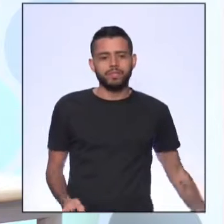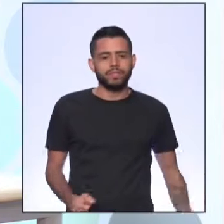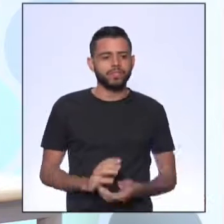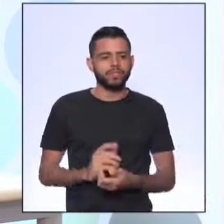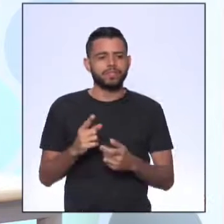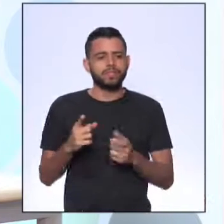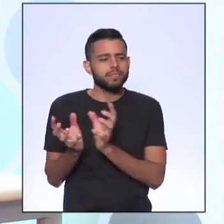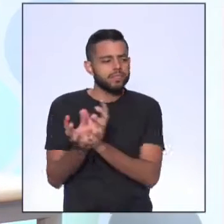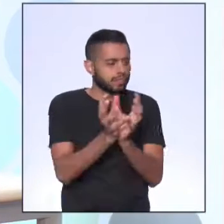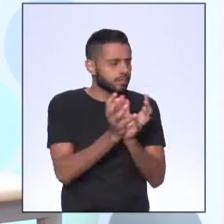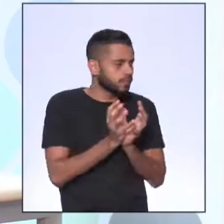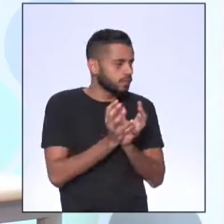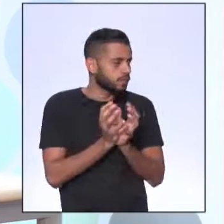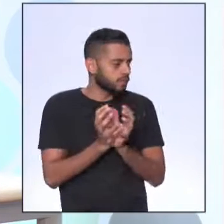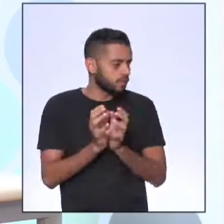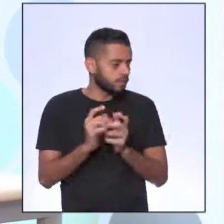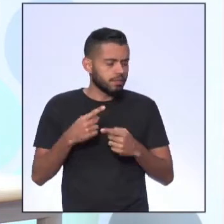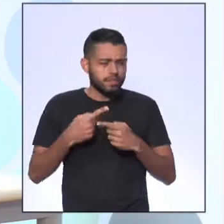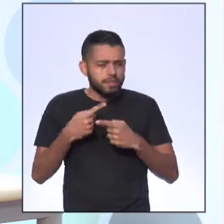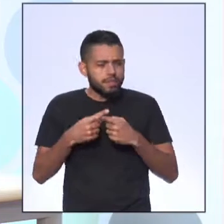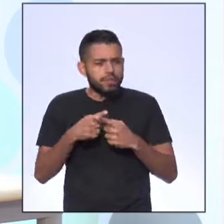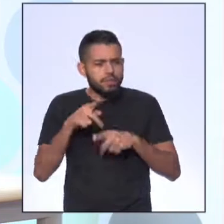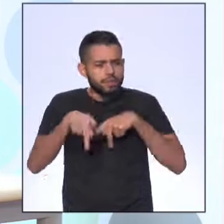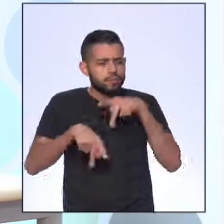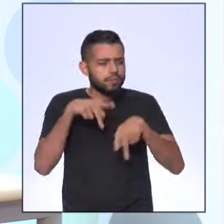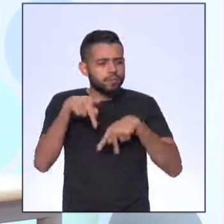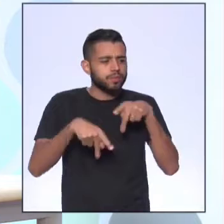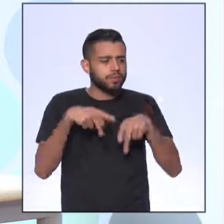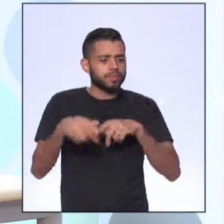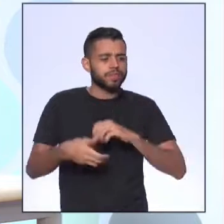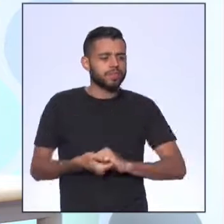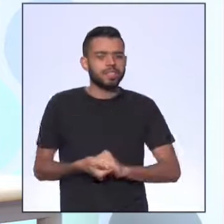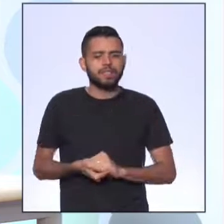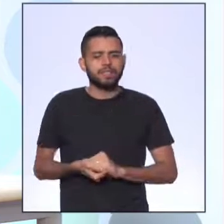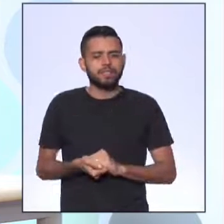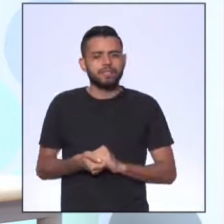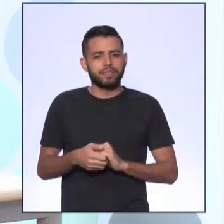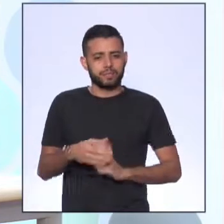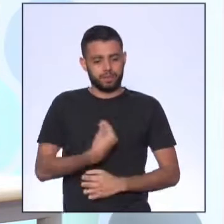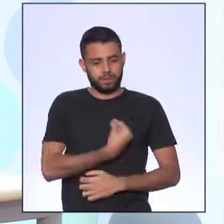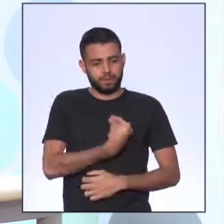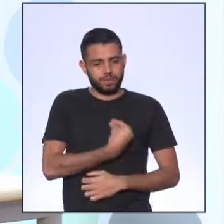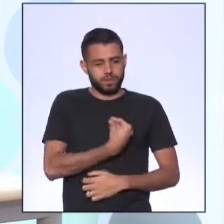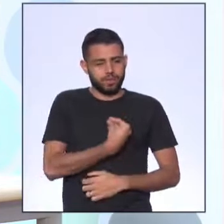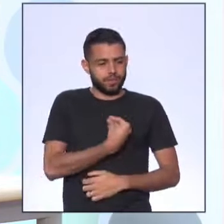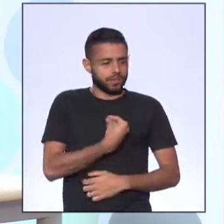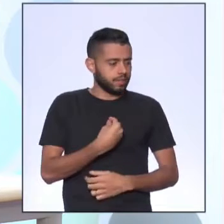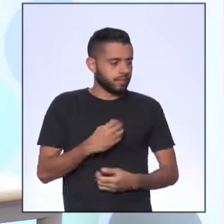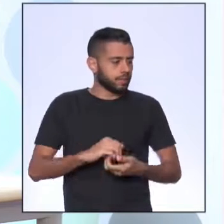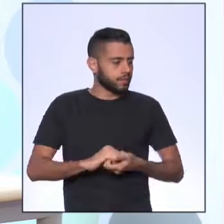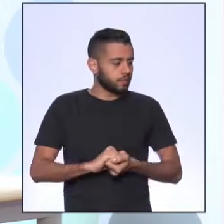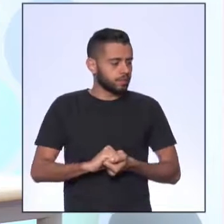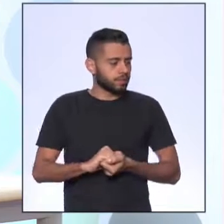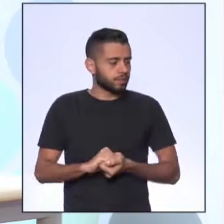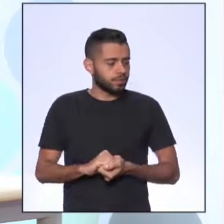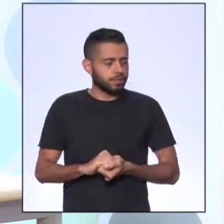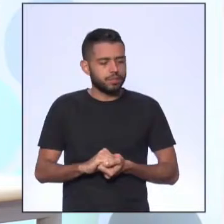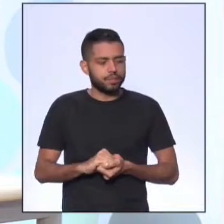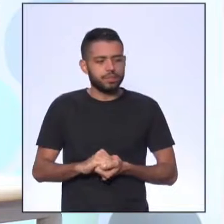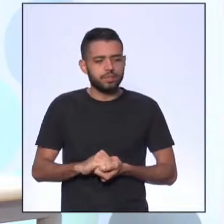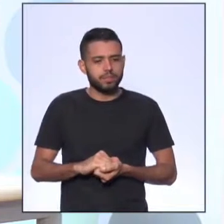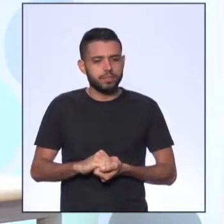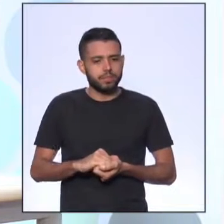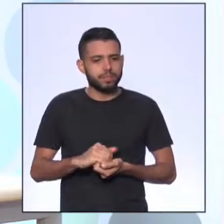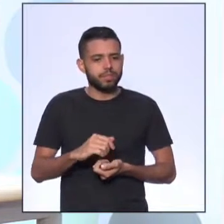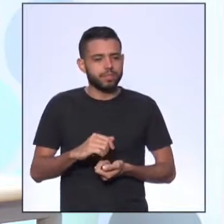uma população. Tá? Então, população são seres vivos de mesma espécie. Tá? Então, no